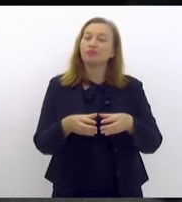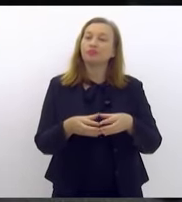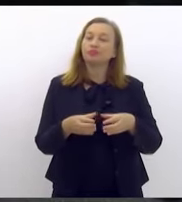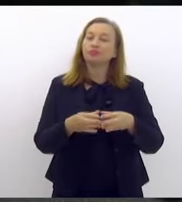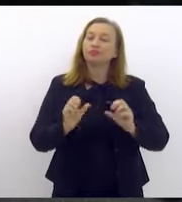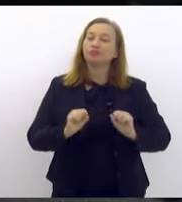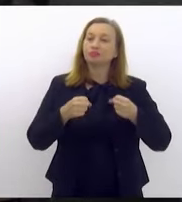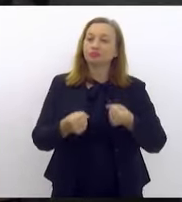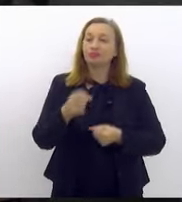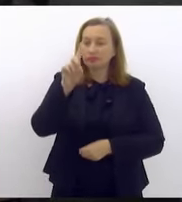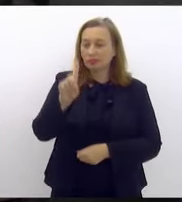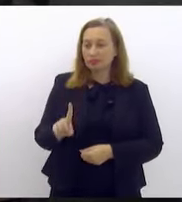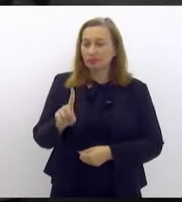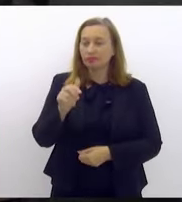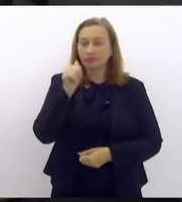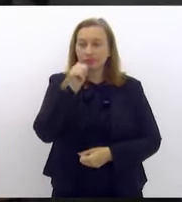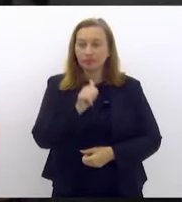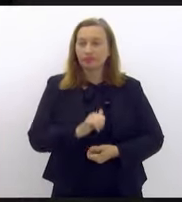dos Direitos da Mulher.